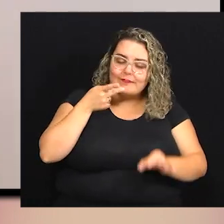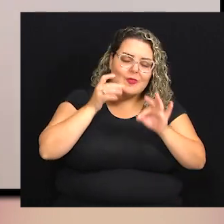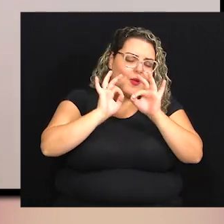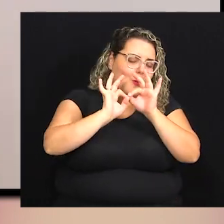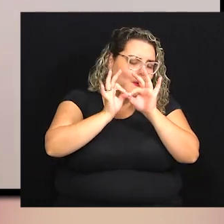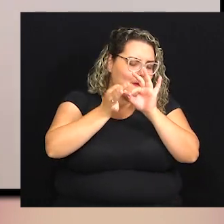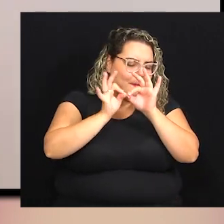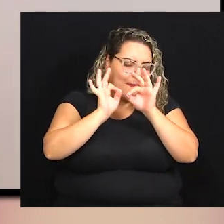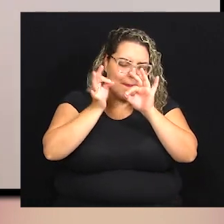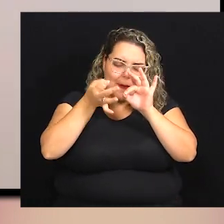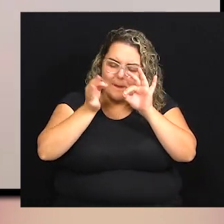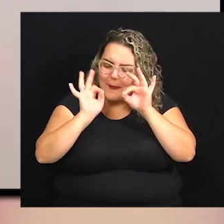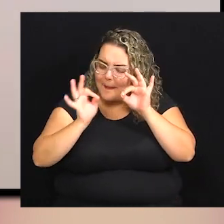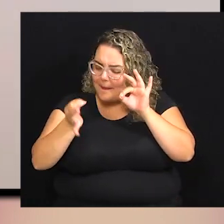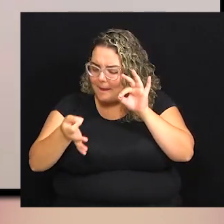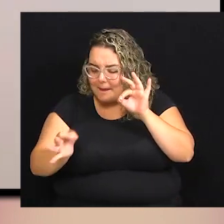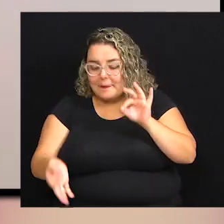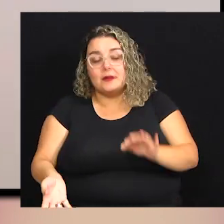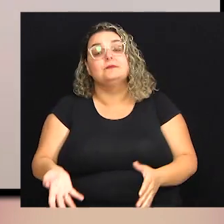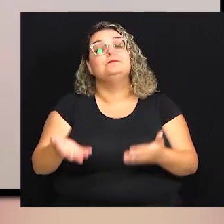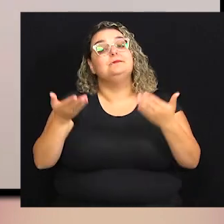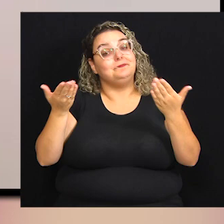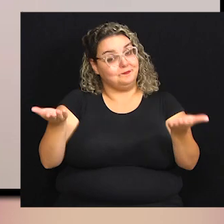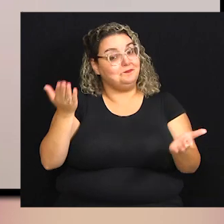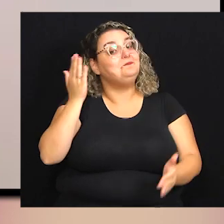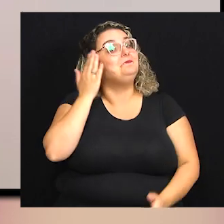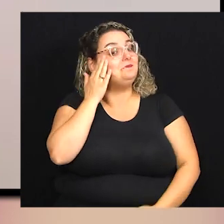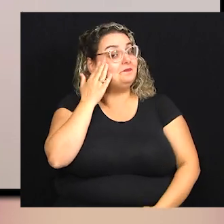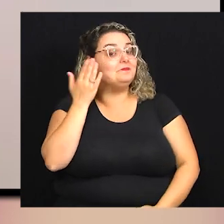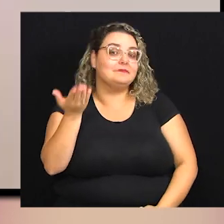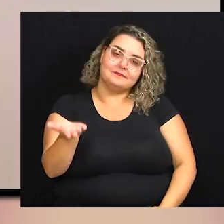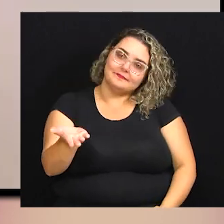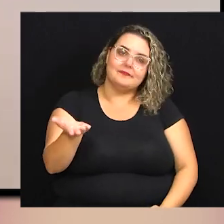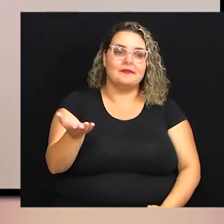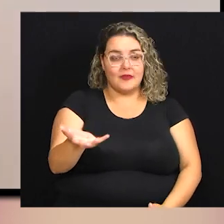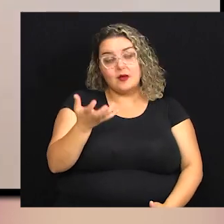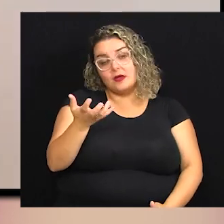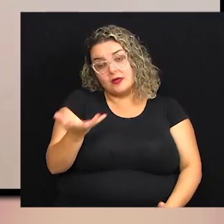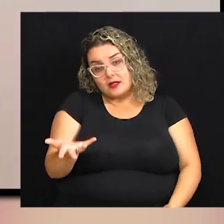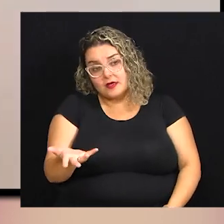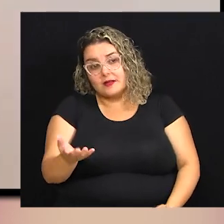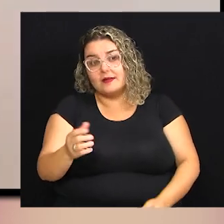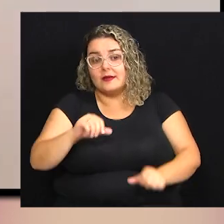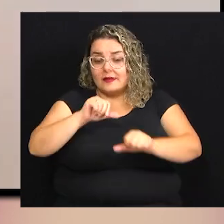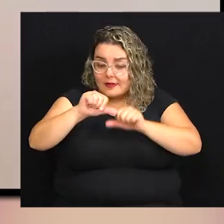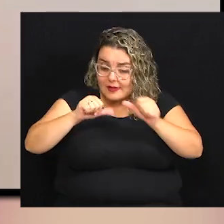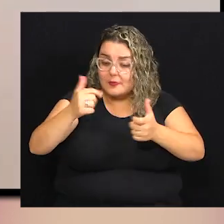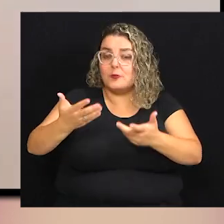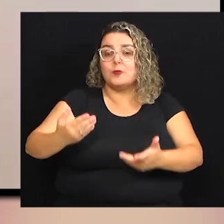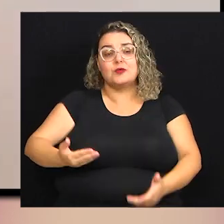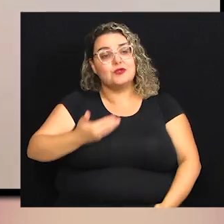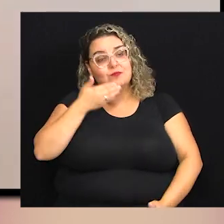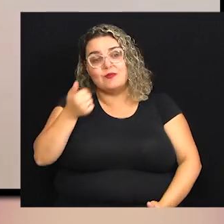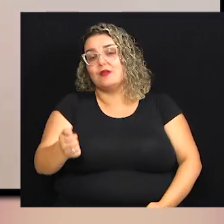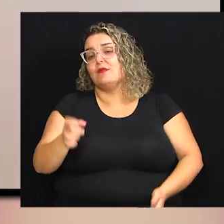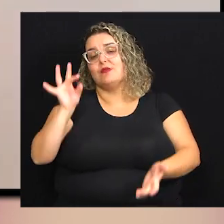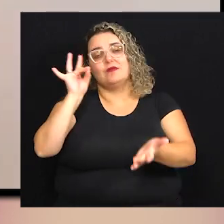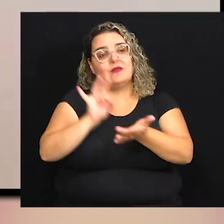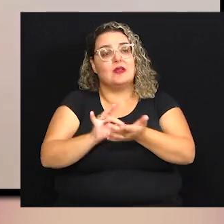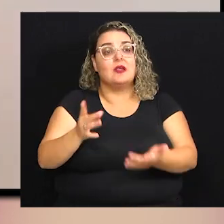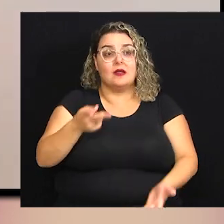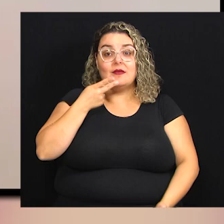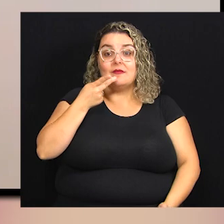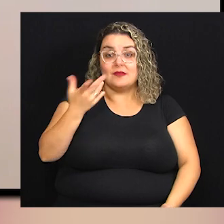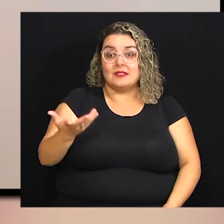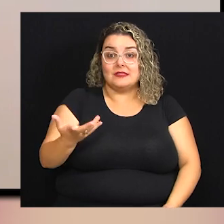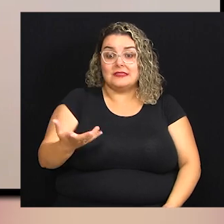Eu falo muito, entendeu? E é isso que a gente quer que ele melhore mesmo, entendeu? Eu